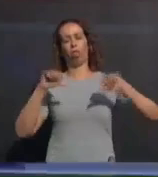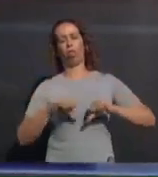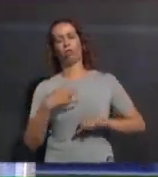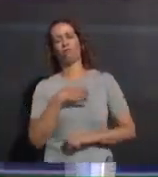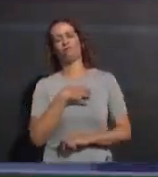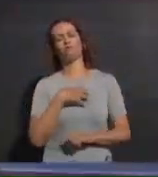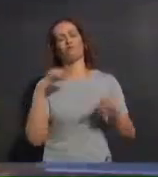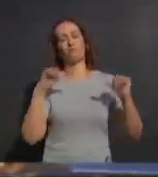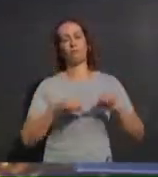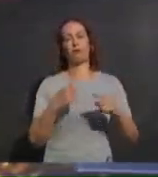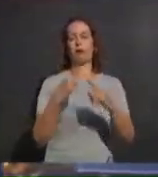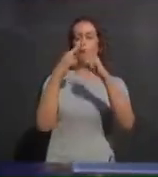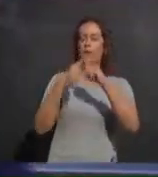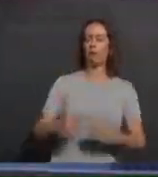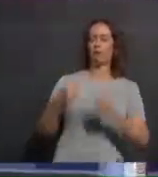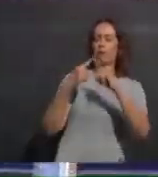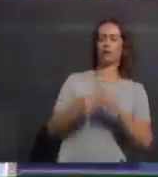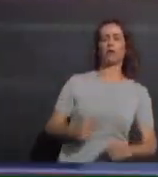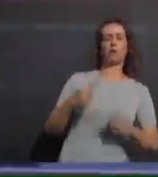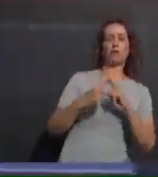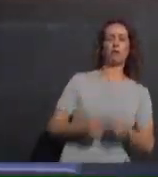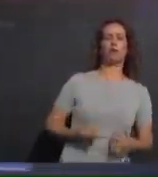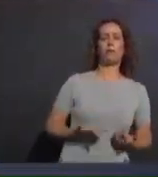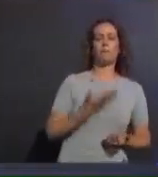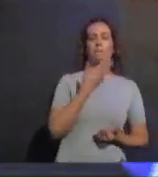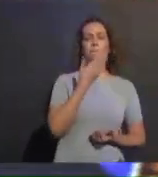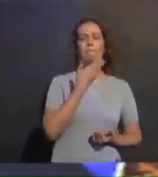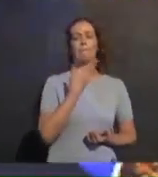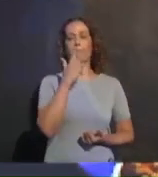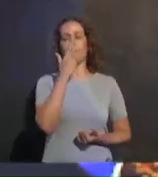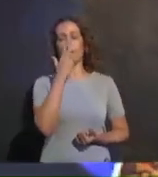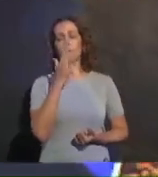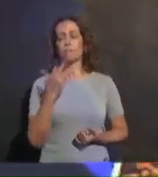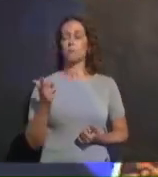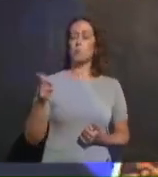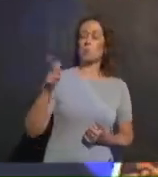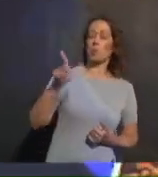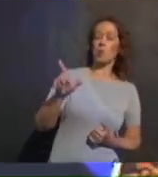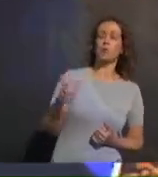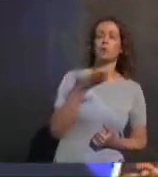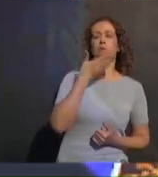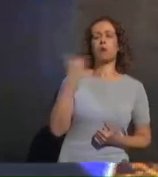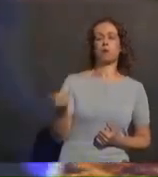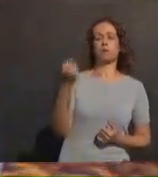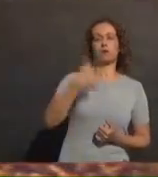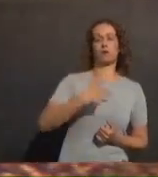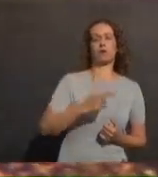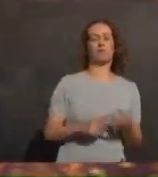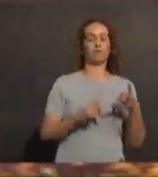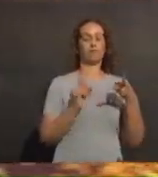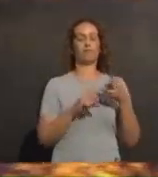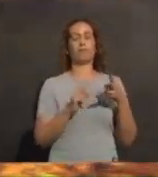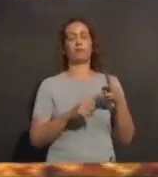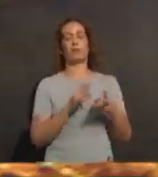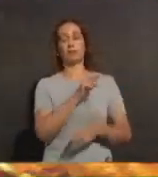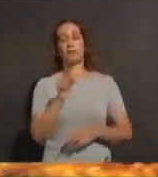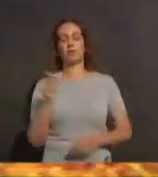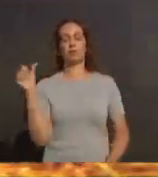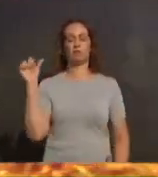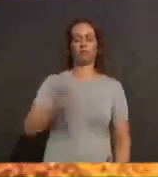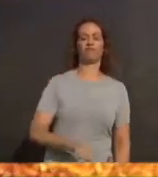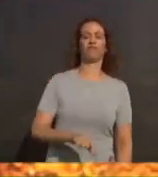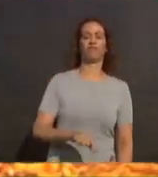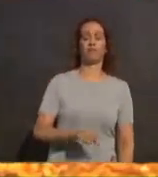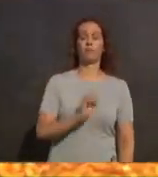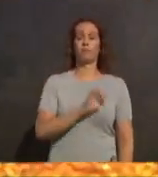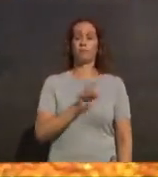pessoas e aí você fica frustrado porque parece que todo mundo tem um desempenho melhor que o seu. Terceiro, produz queda.